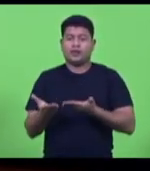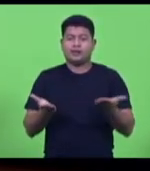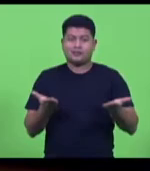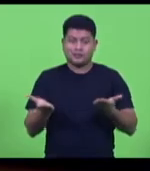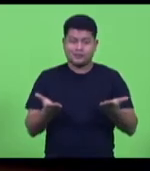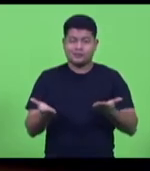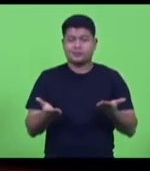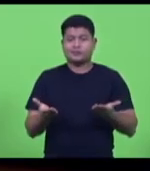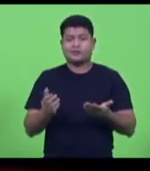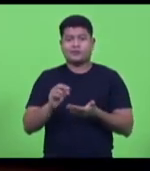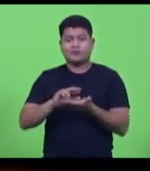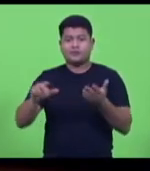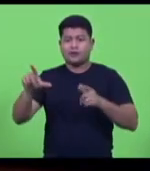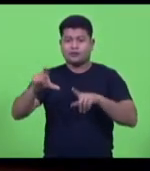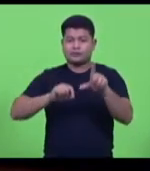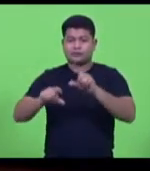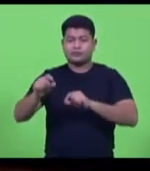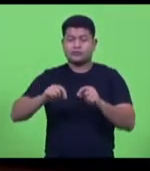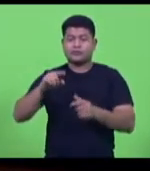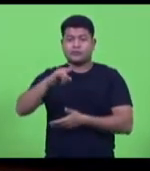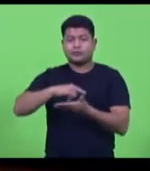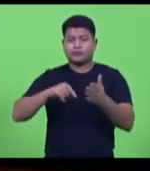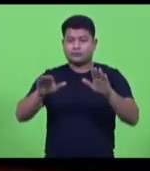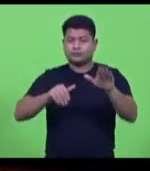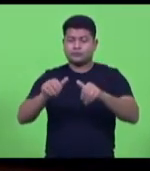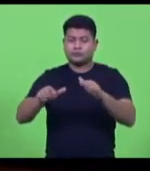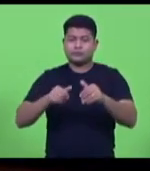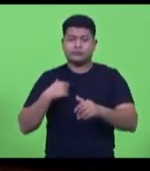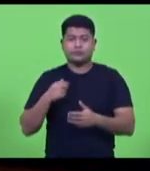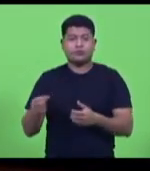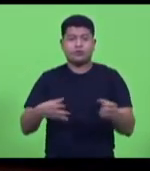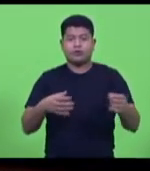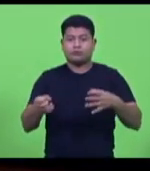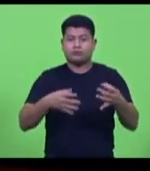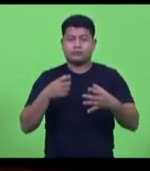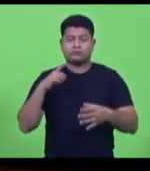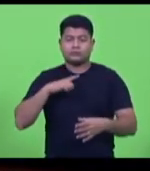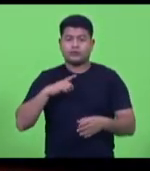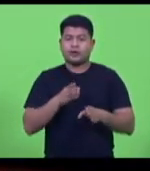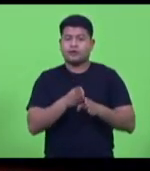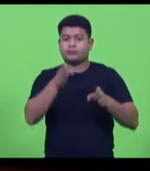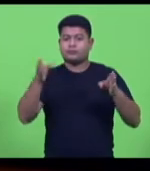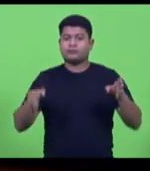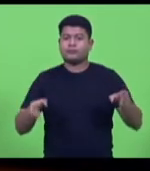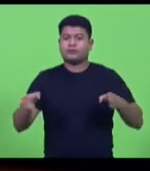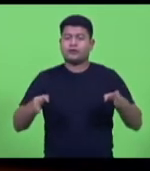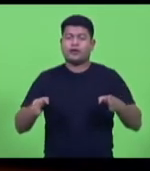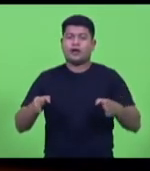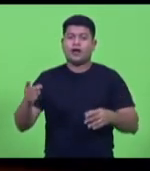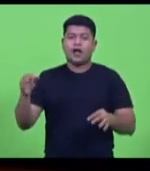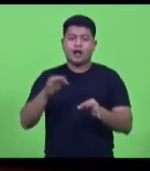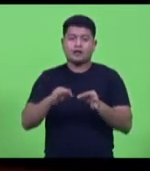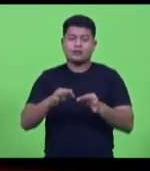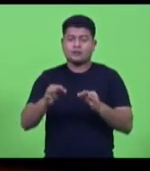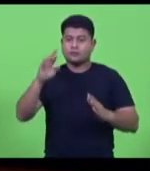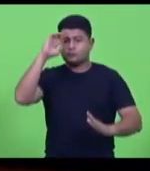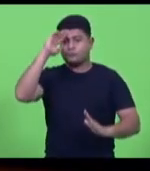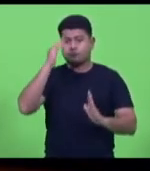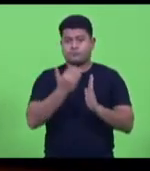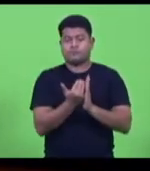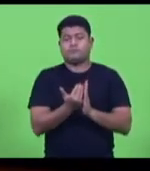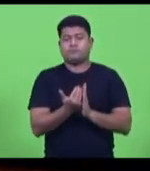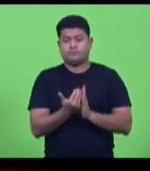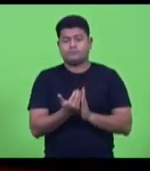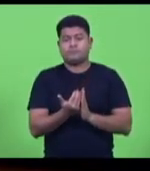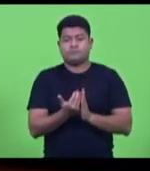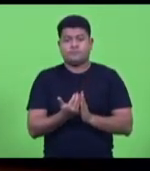e contratação de novos docentes, os quais têm prazos institucionais a serem respeitados.